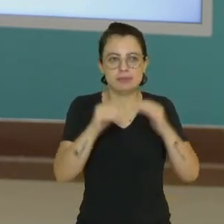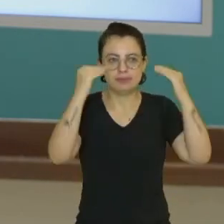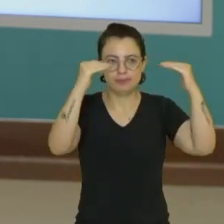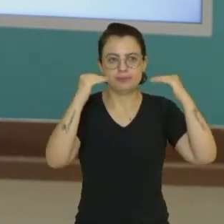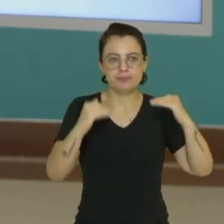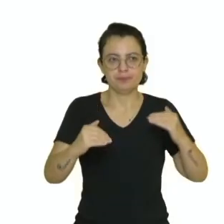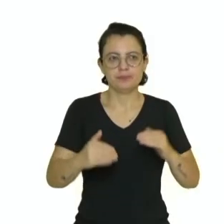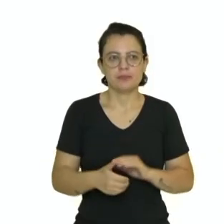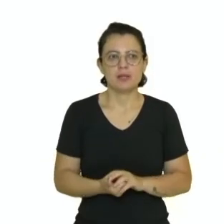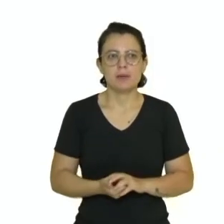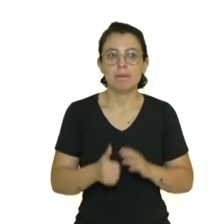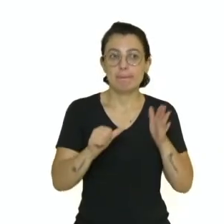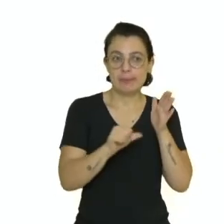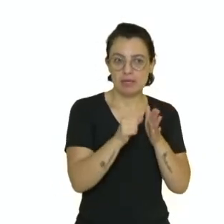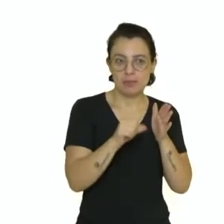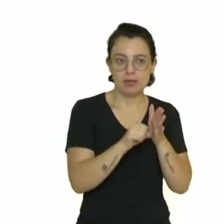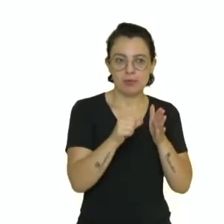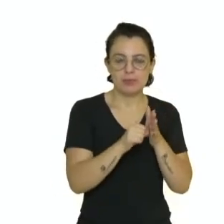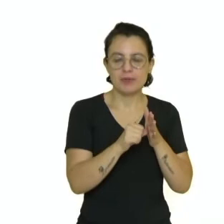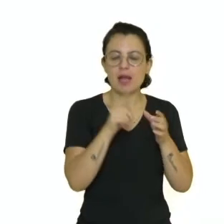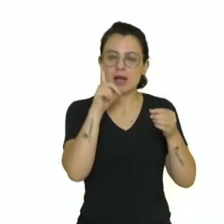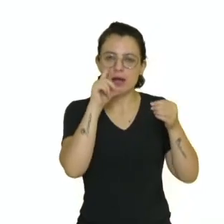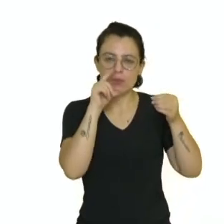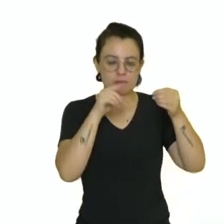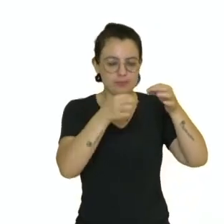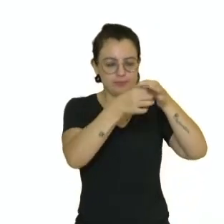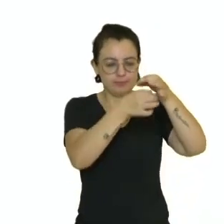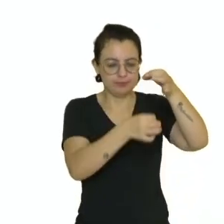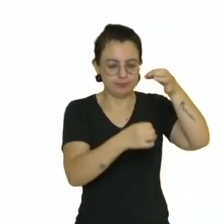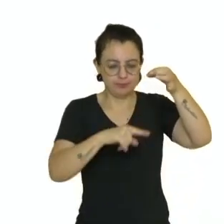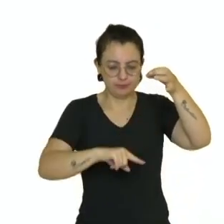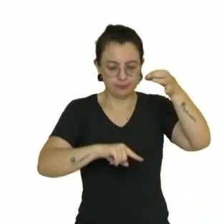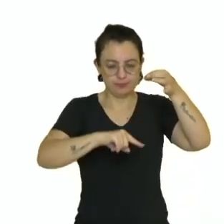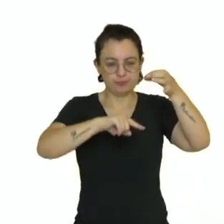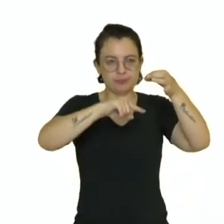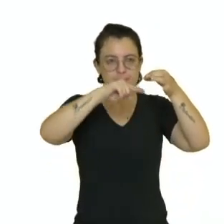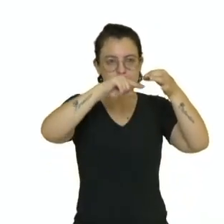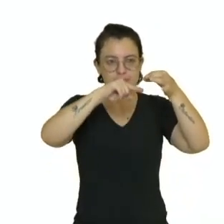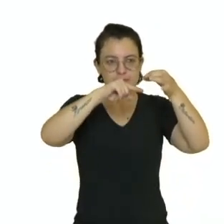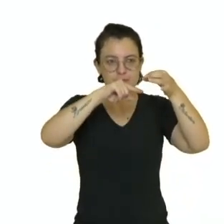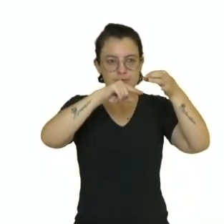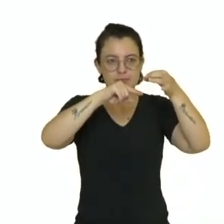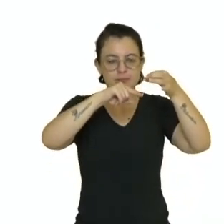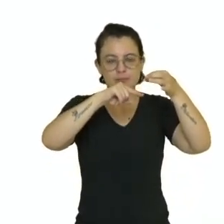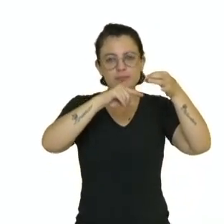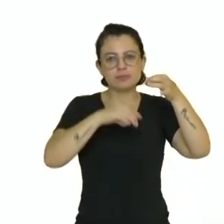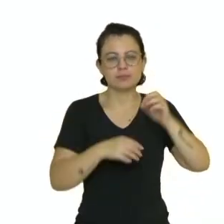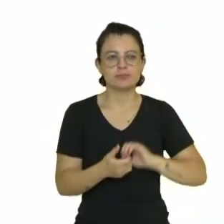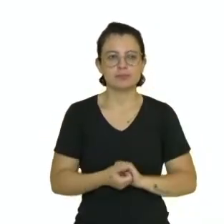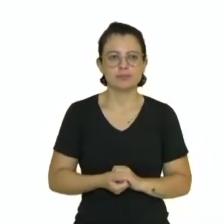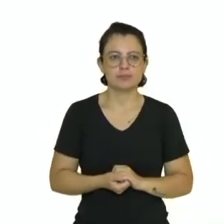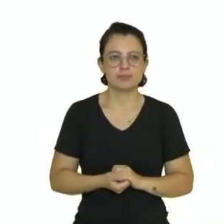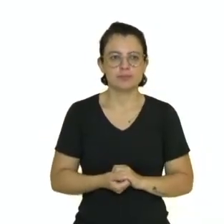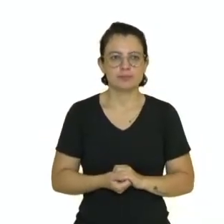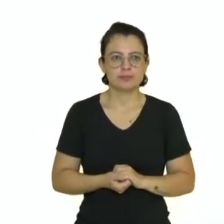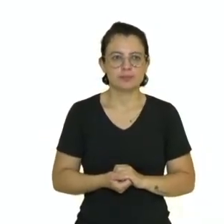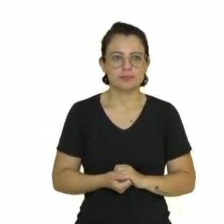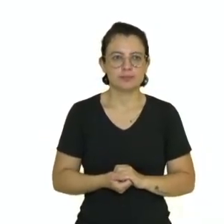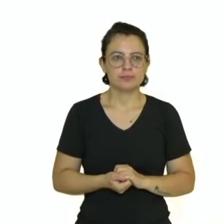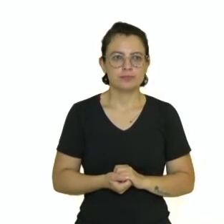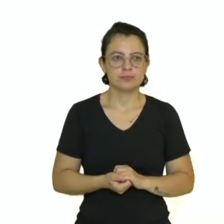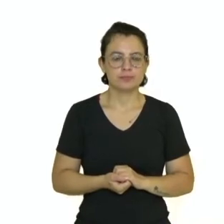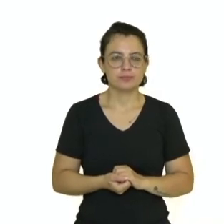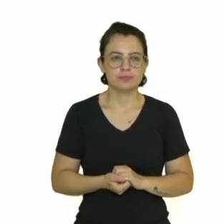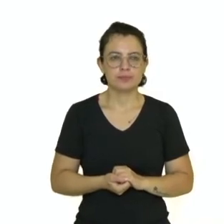experimento? Primeiro, colocar um pouquinho de água nesse tubo de ensaio, nesse tubinho de vidro. E no